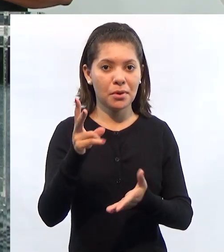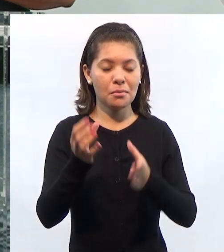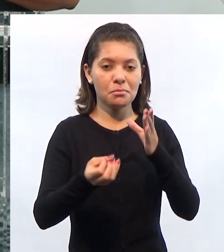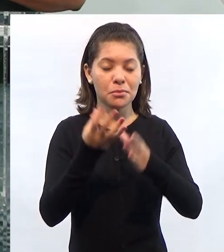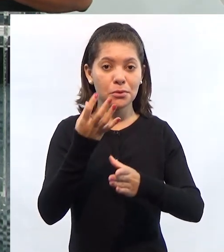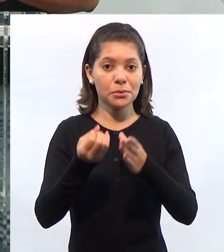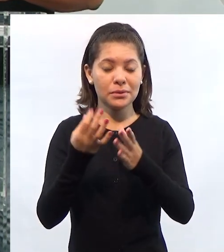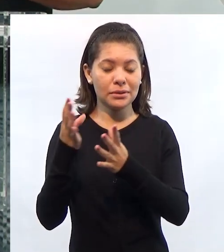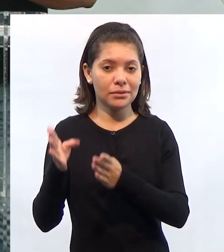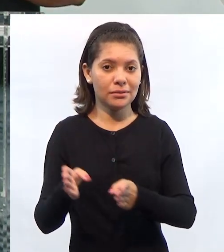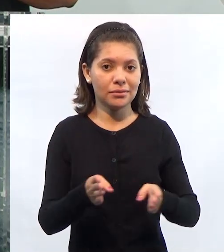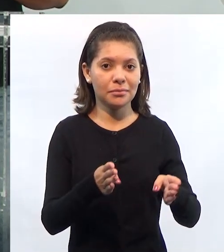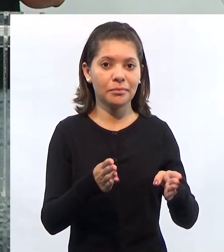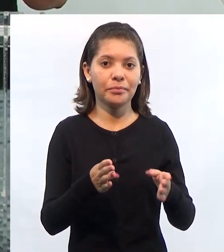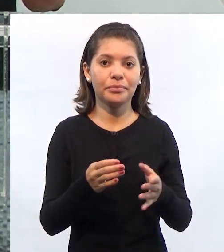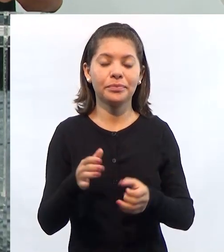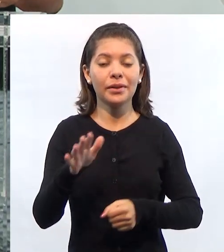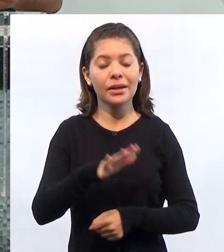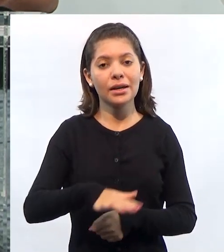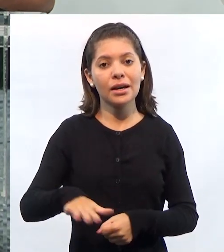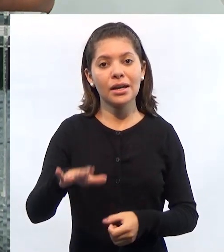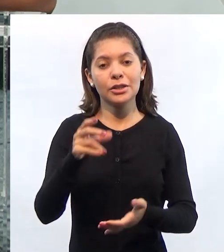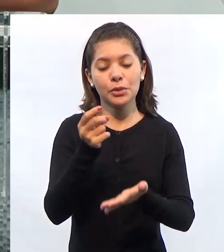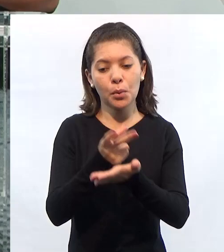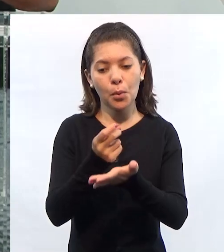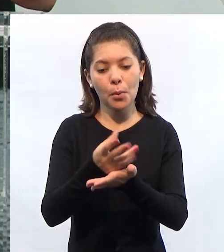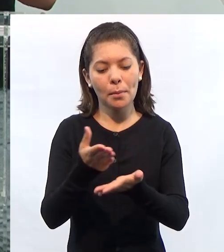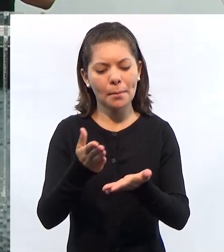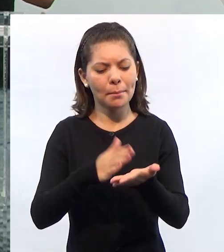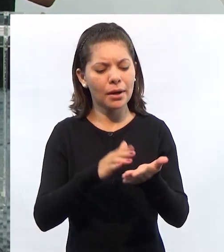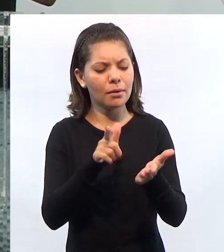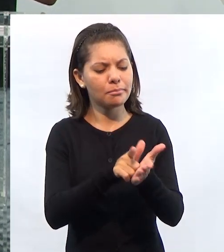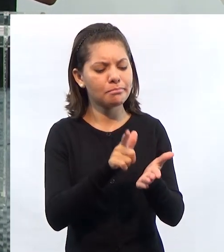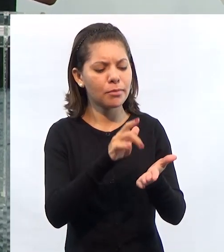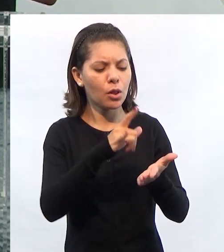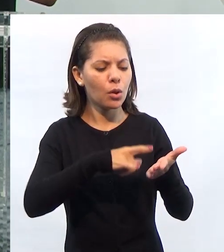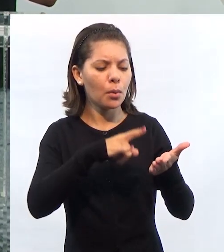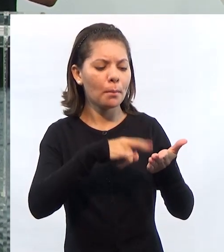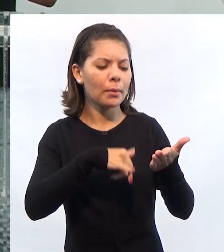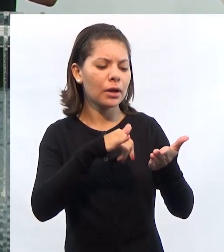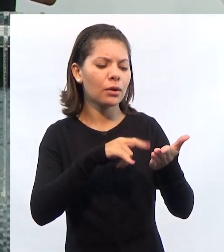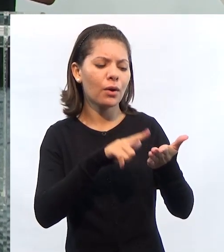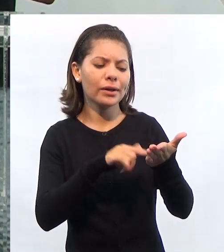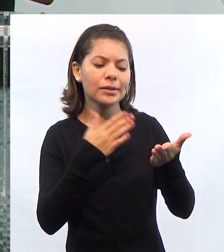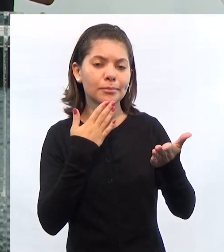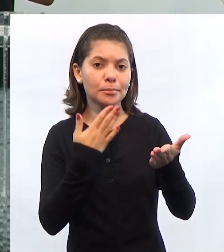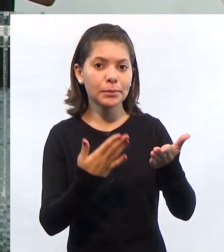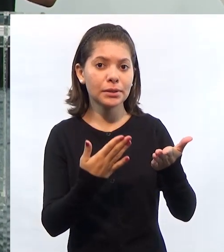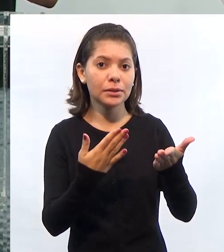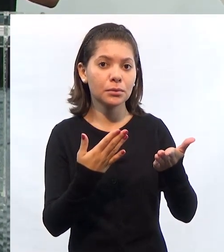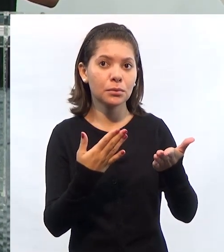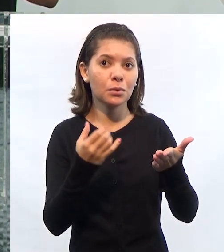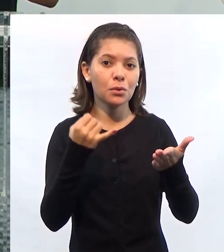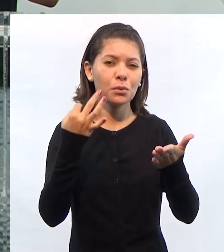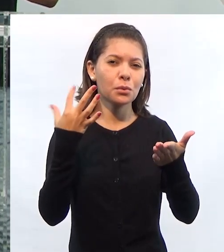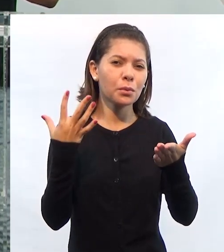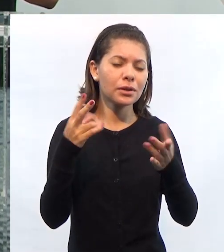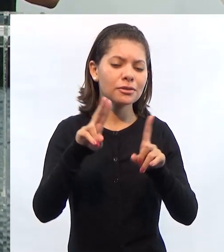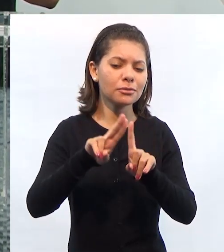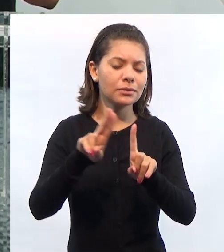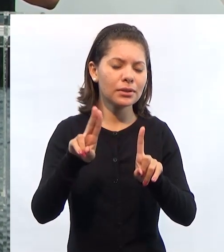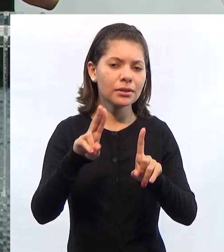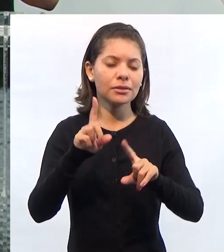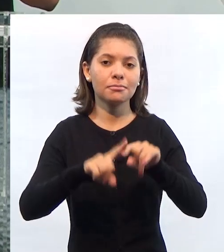planejado. A área de compras vai pegar esse documento, olha lá, olha, aqui ele está solicitando tantas unidades